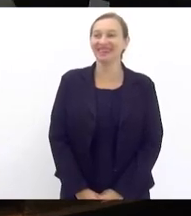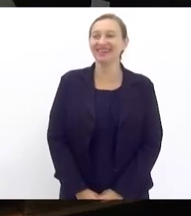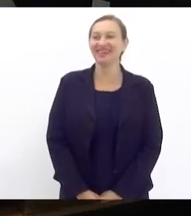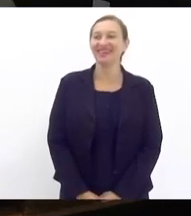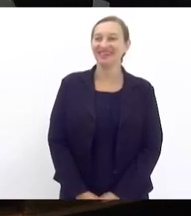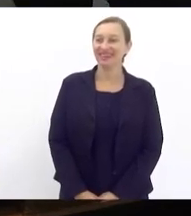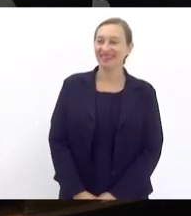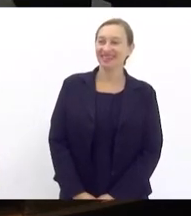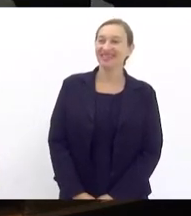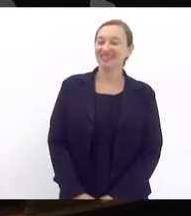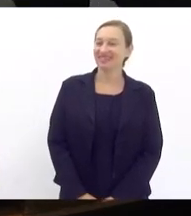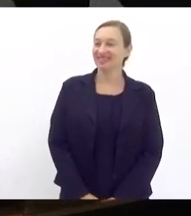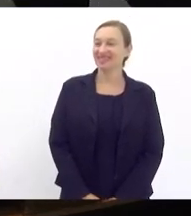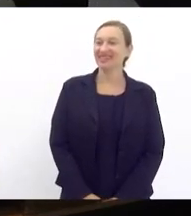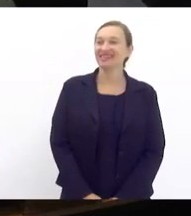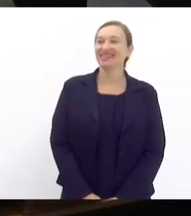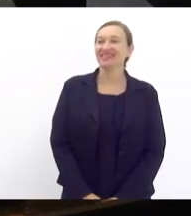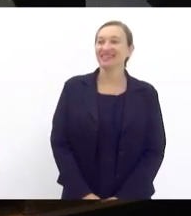vamos lá